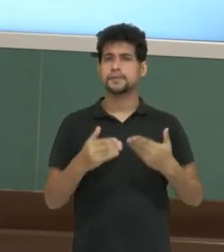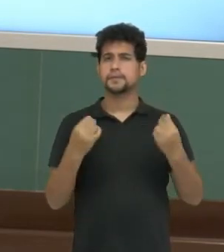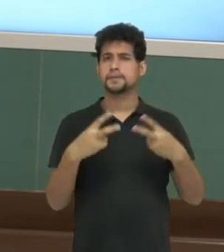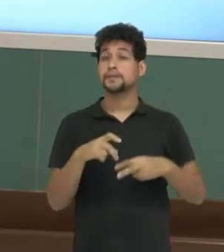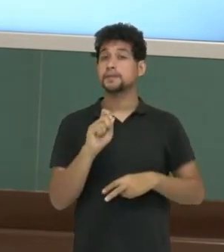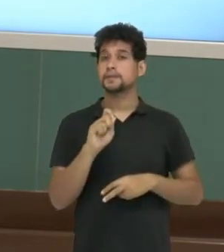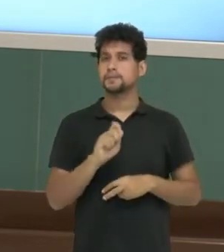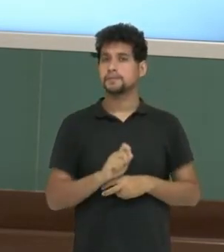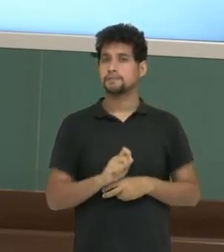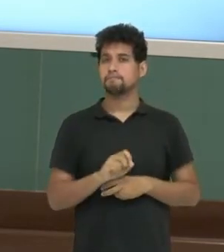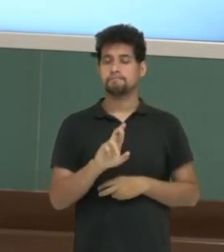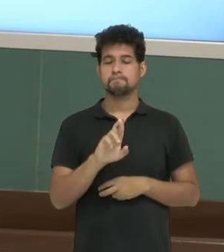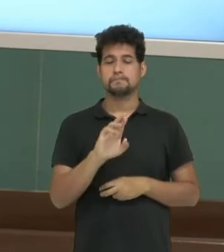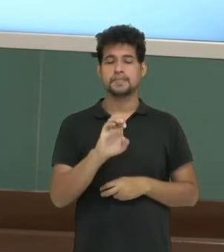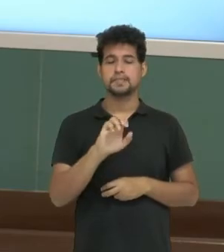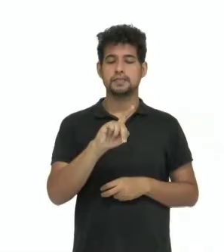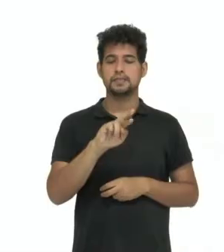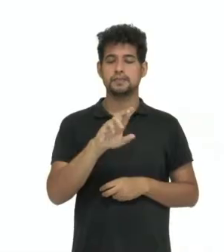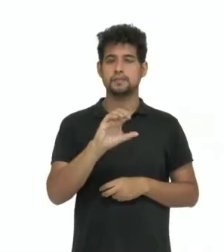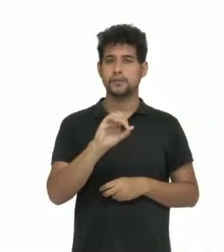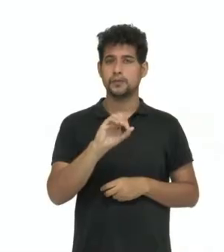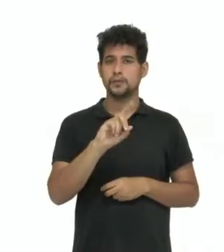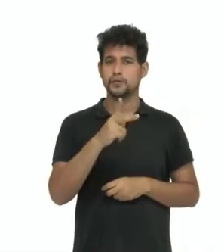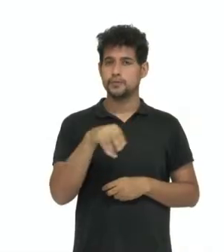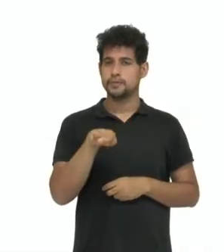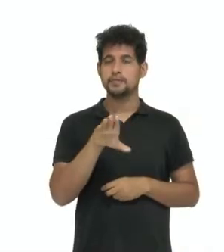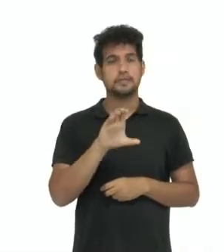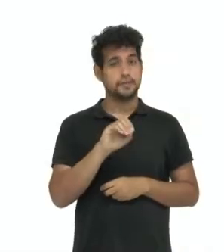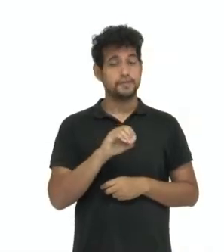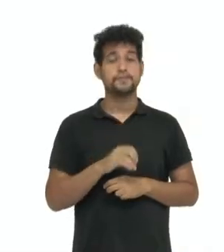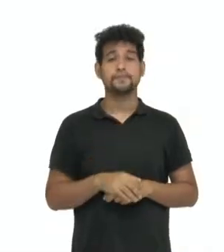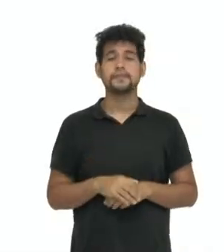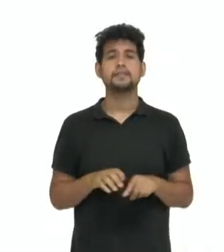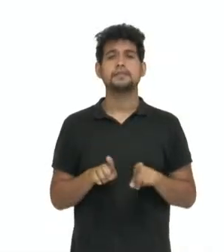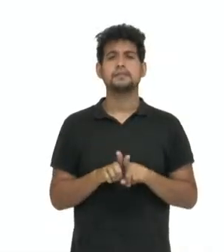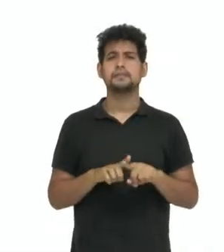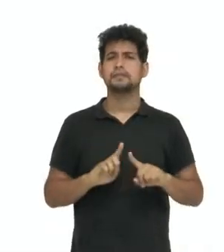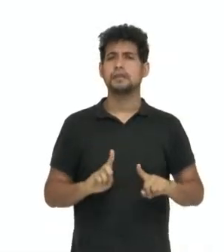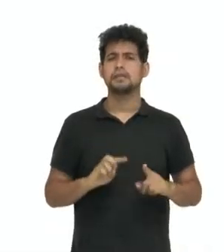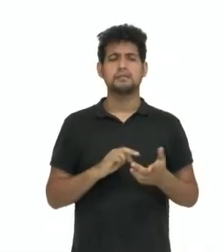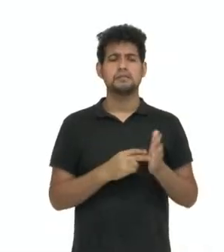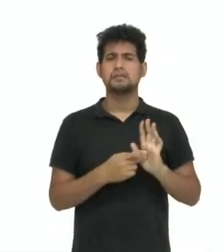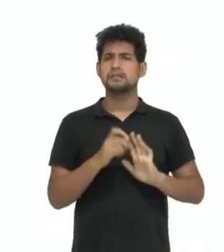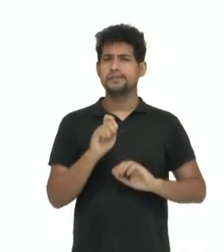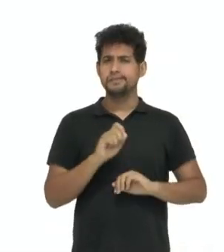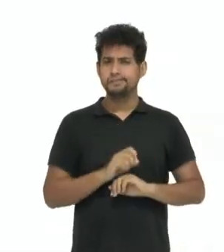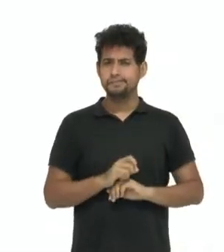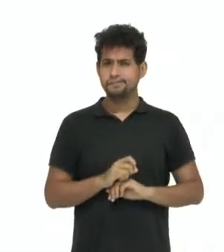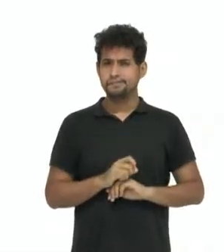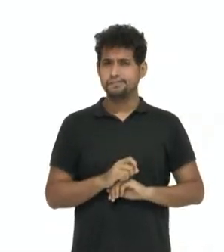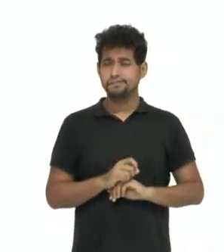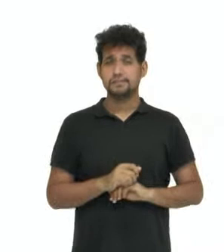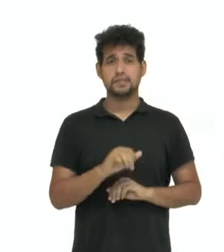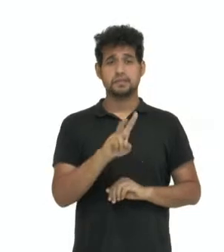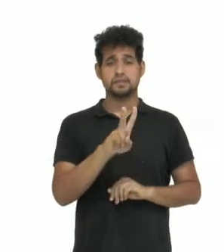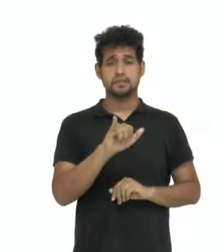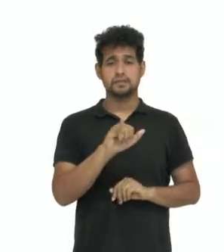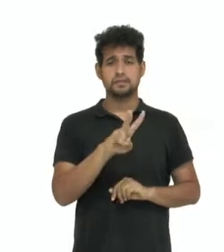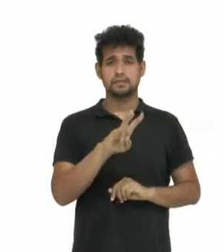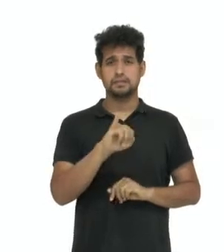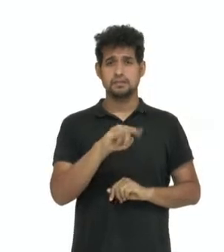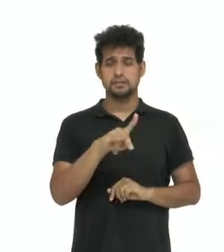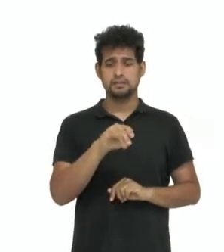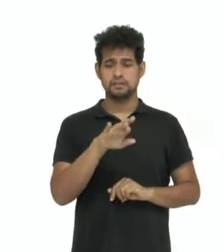da reprodução dos mamíferos, né? Tratam-se de vivíparos,